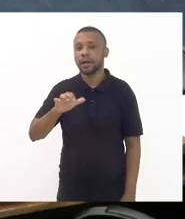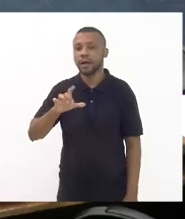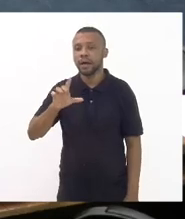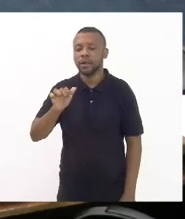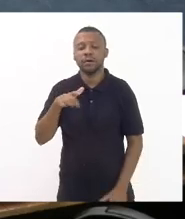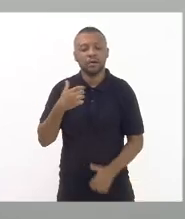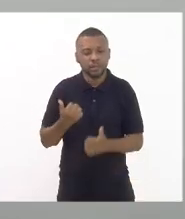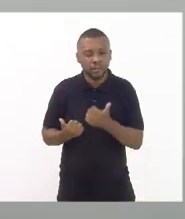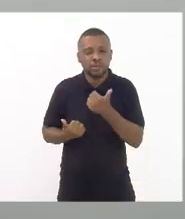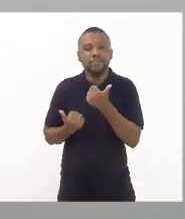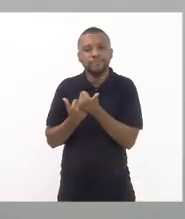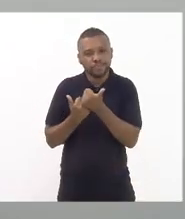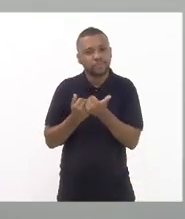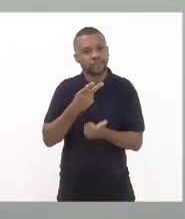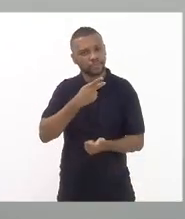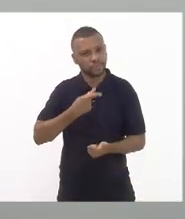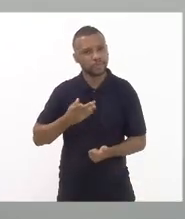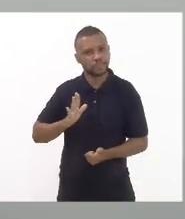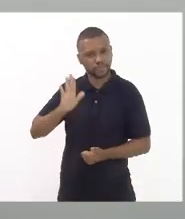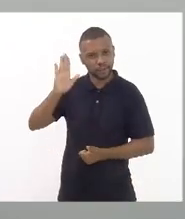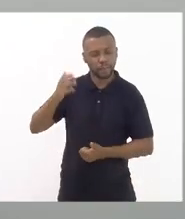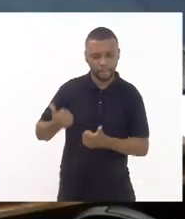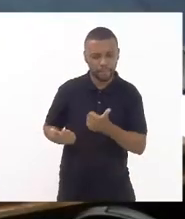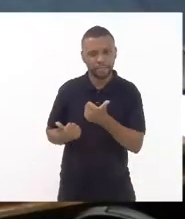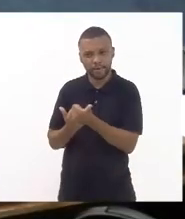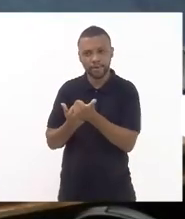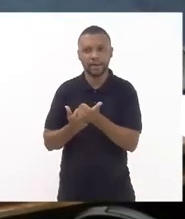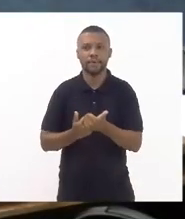Favorável, senhor presidente. Favorável, tá?